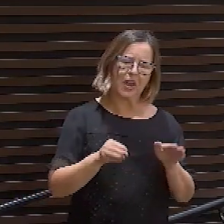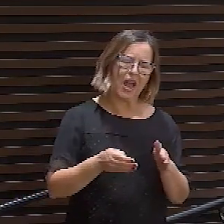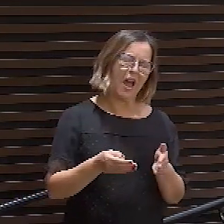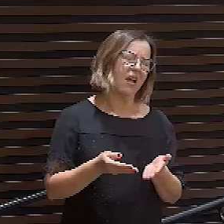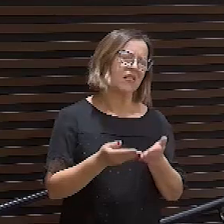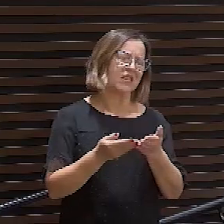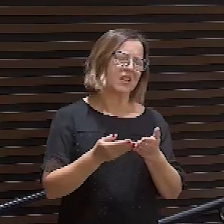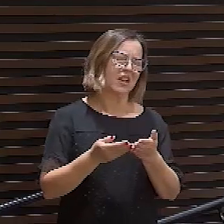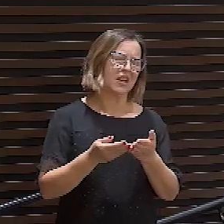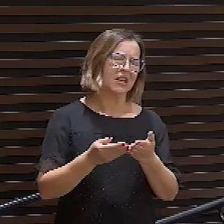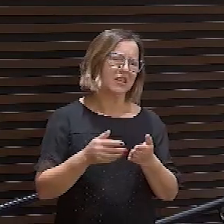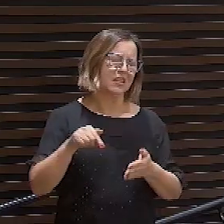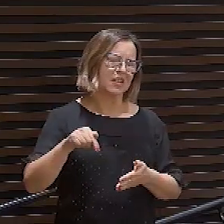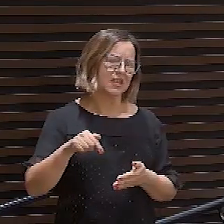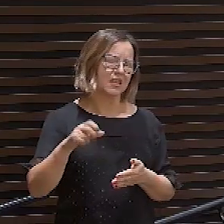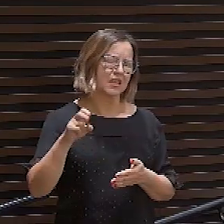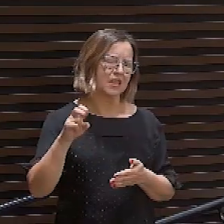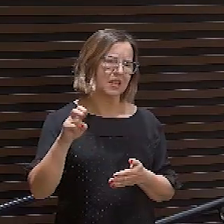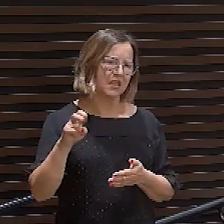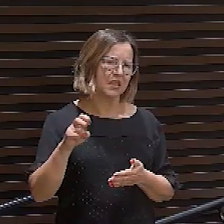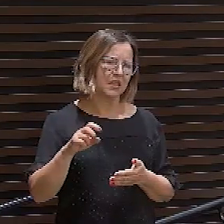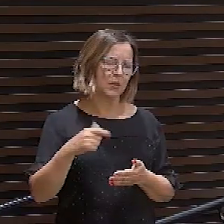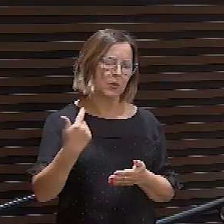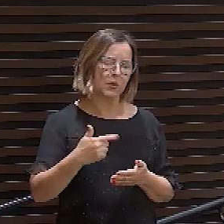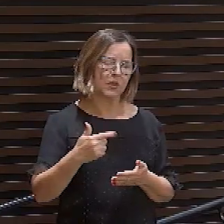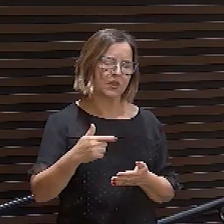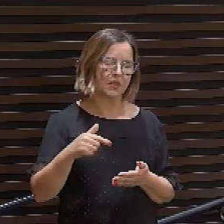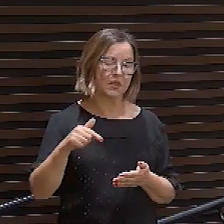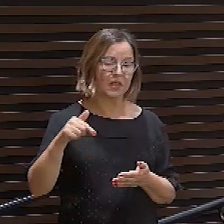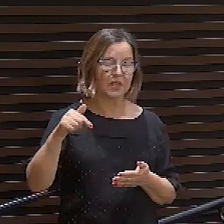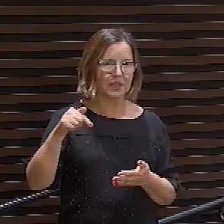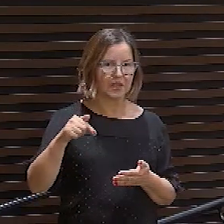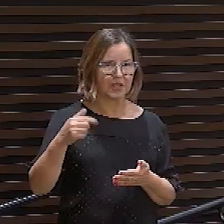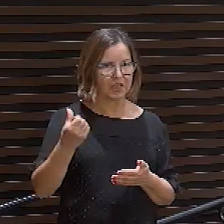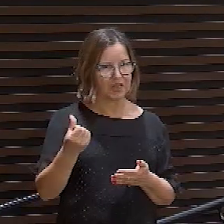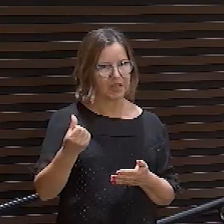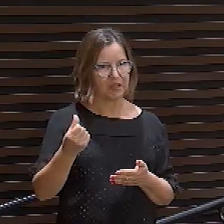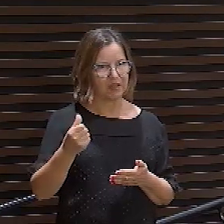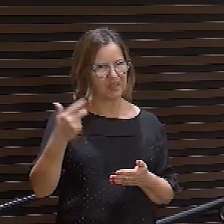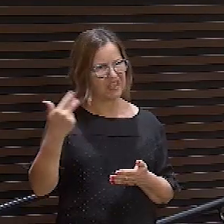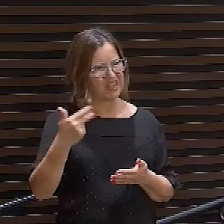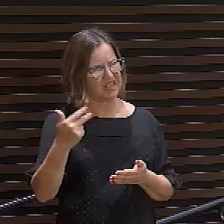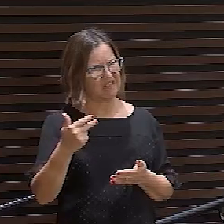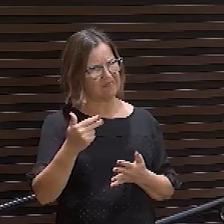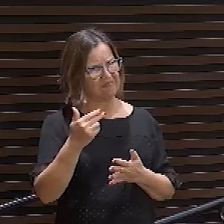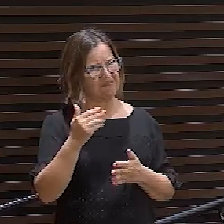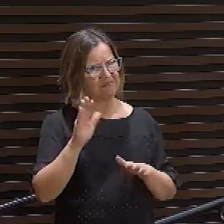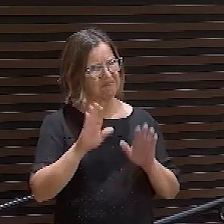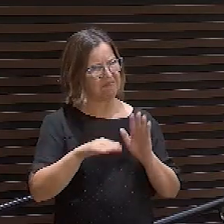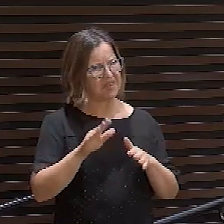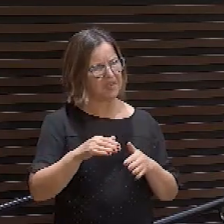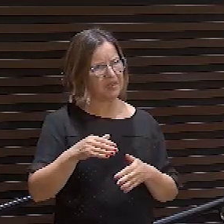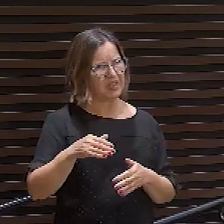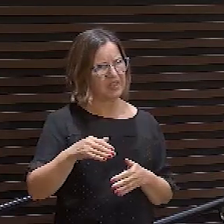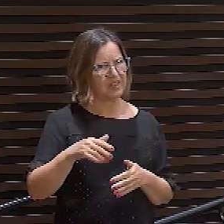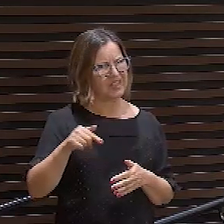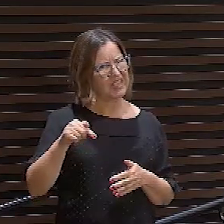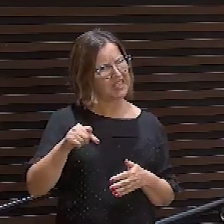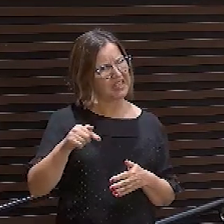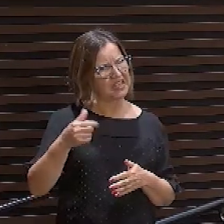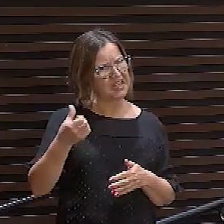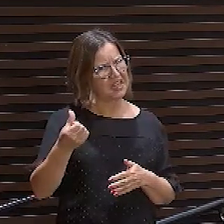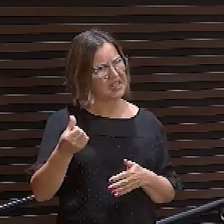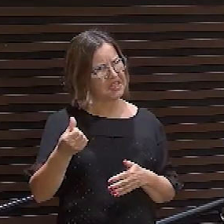segundo 76. O terceiro ele teria mais ou menos entre 76 e